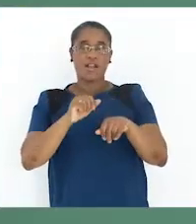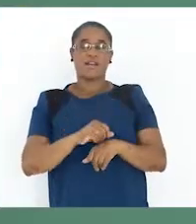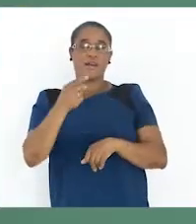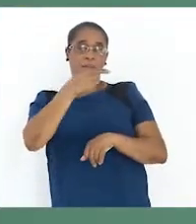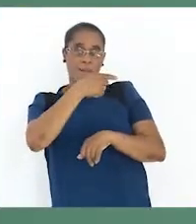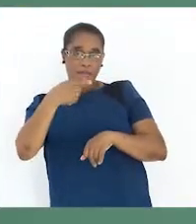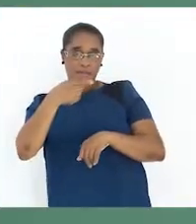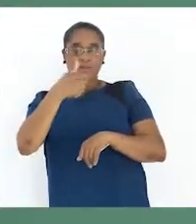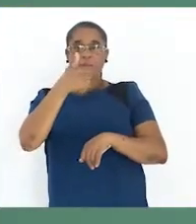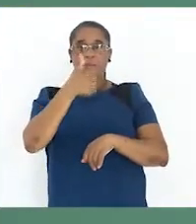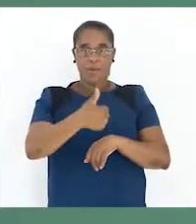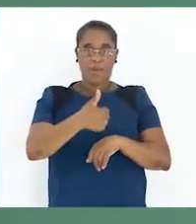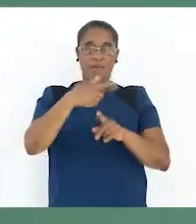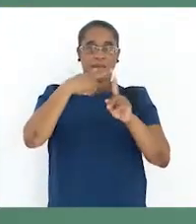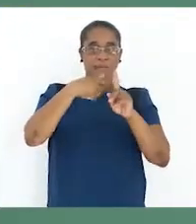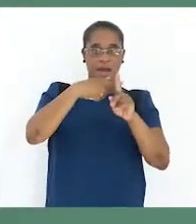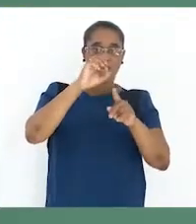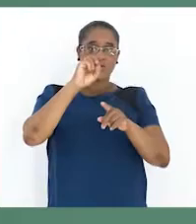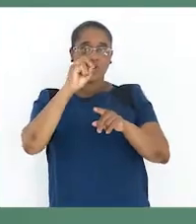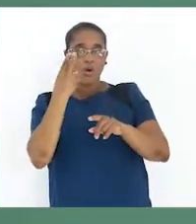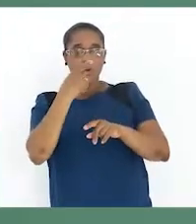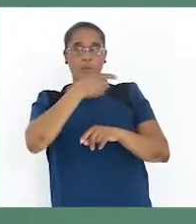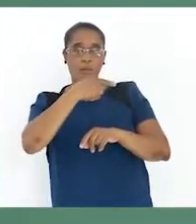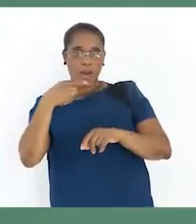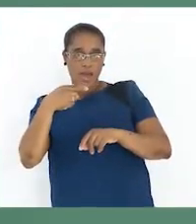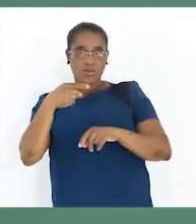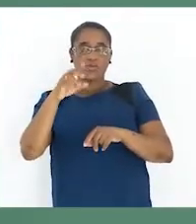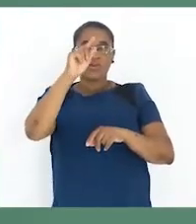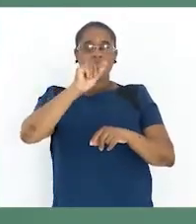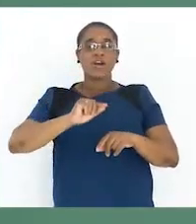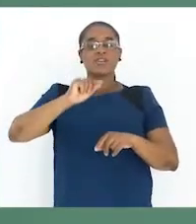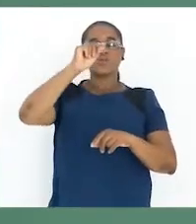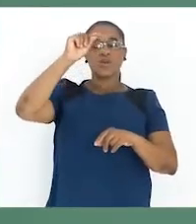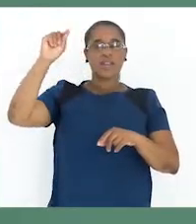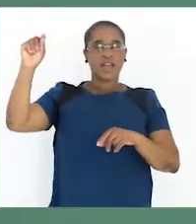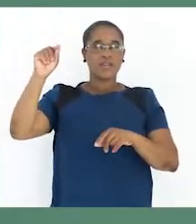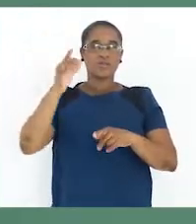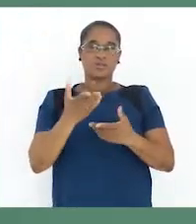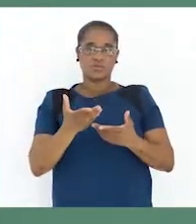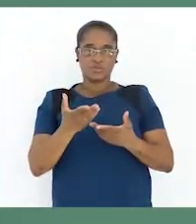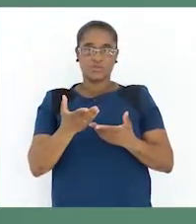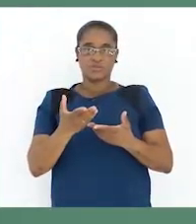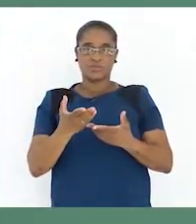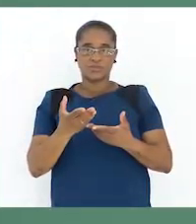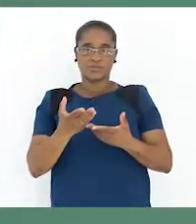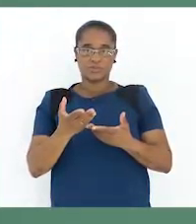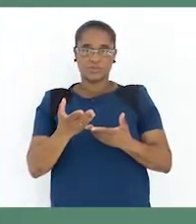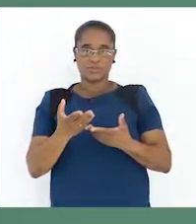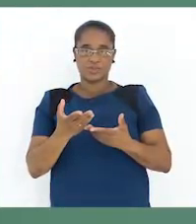menos b mais ou menos raiz quadrada de... Bom, eu vou